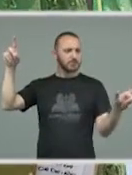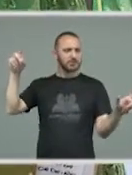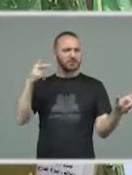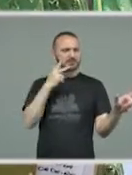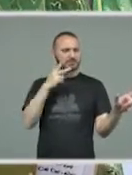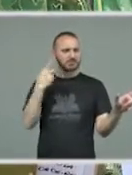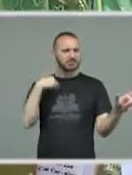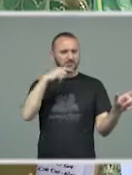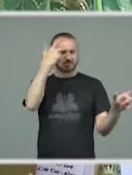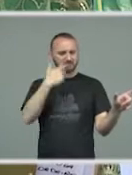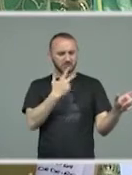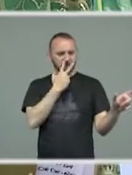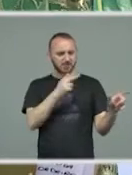posso?